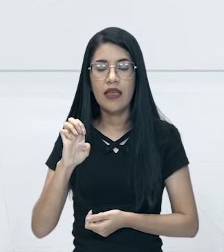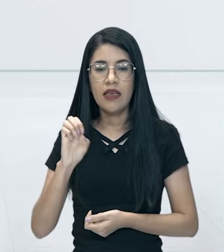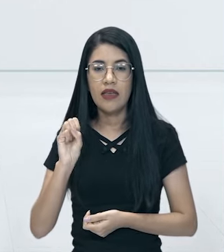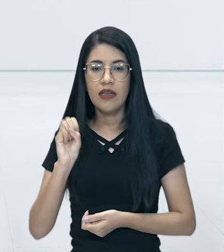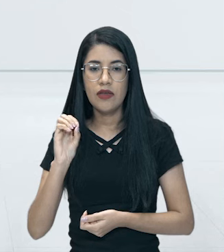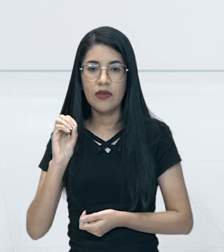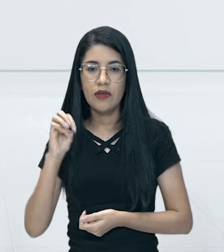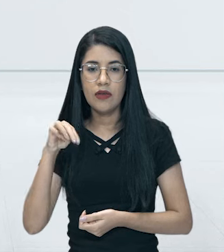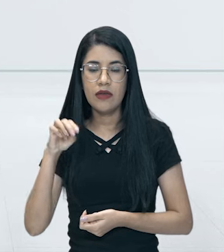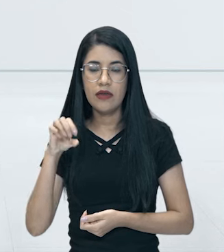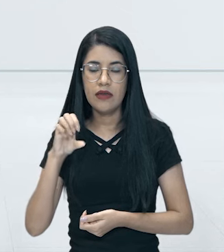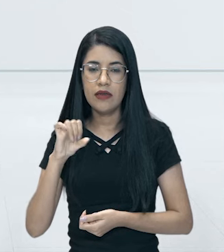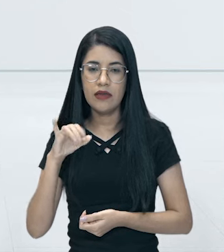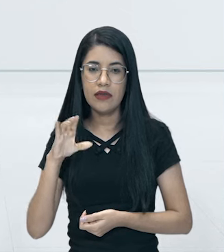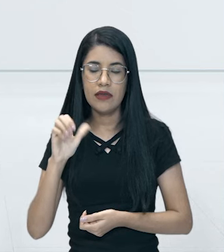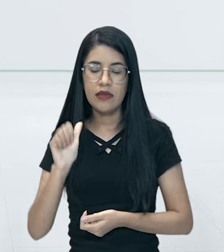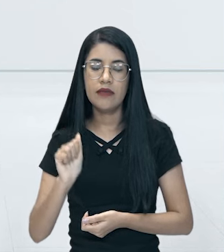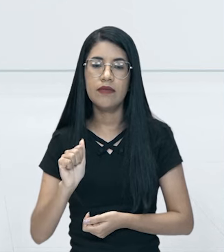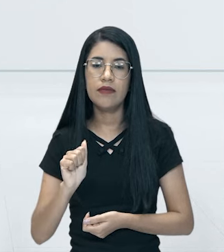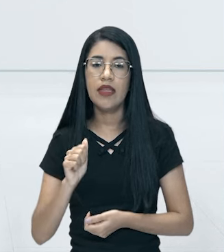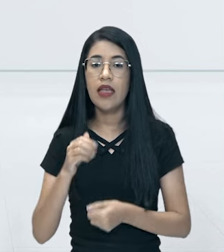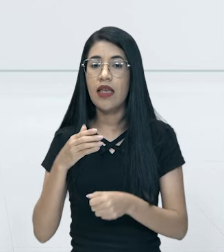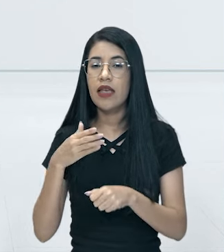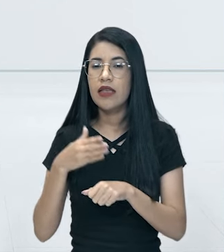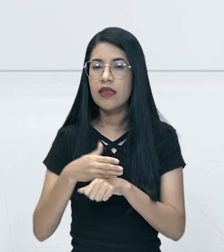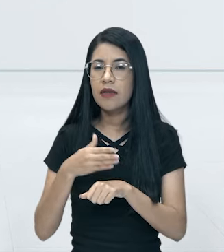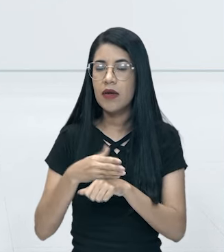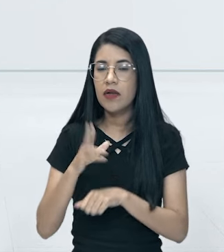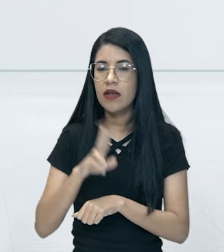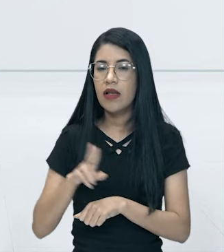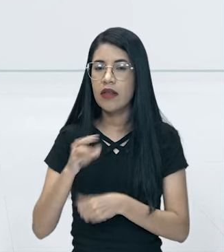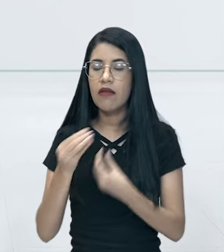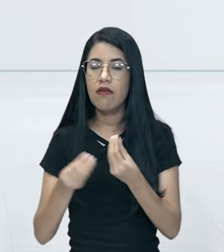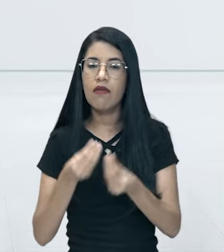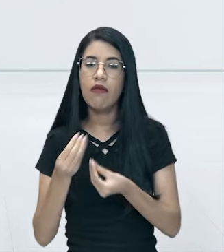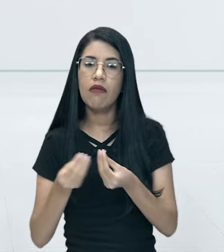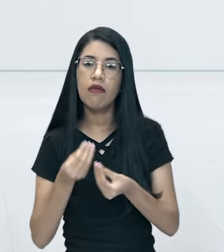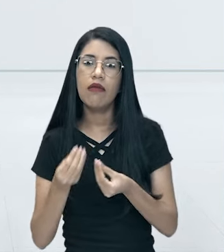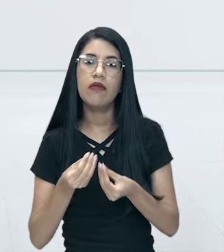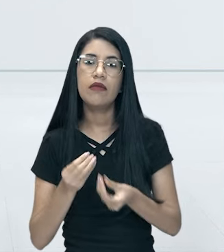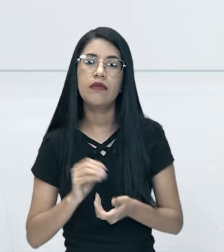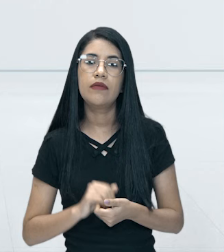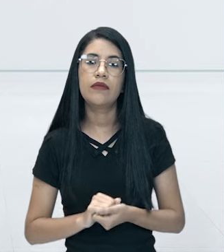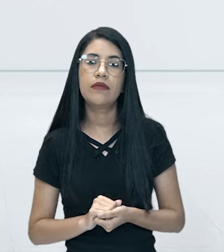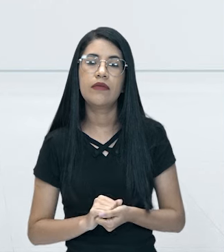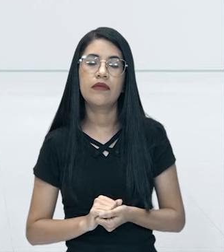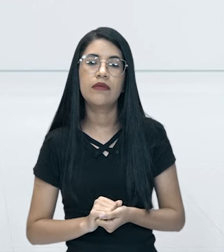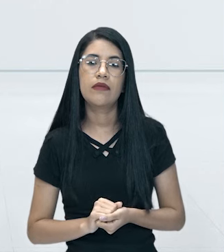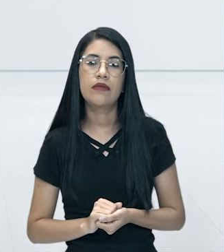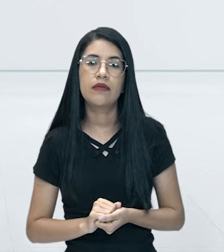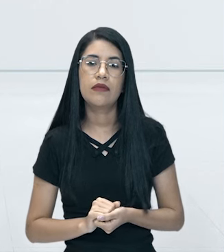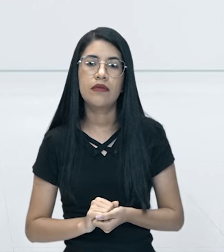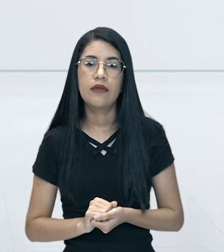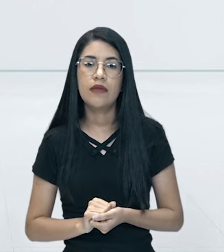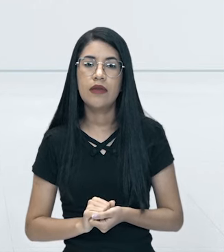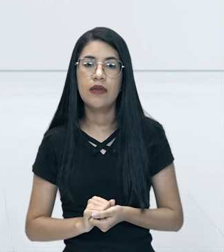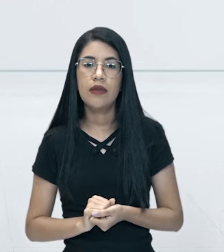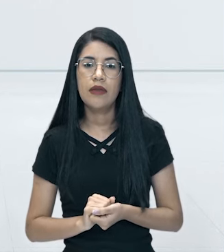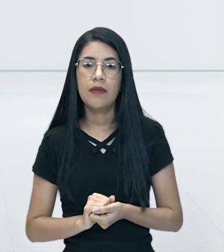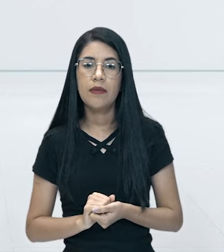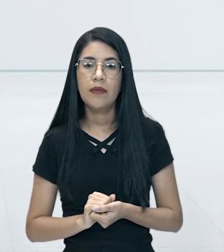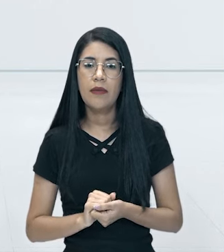magnética é frequentemente empregada para visualizar